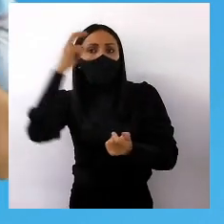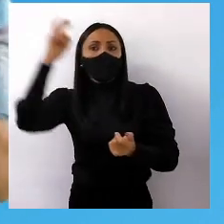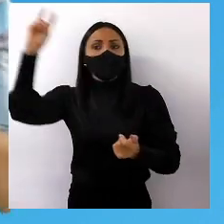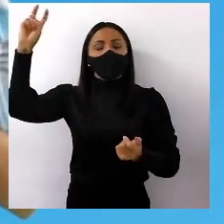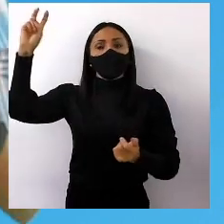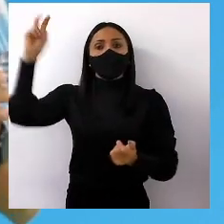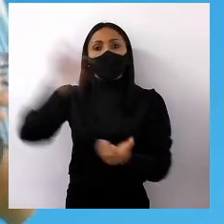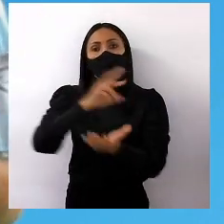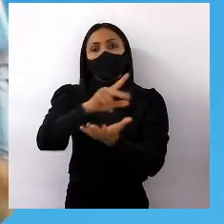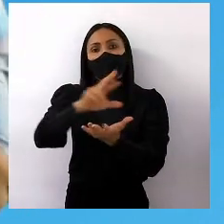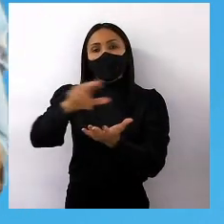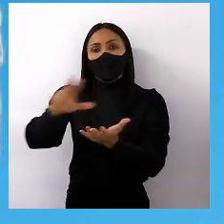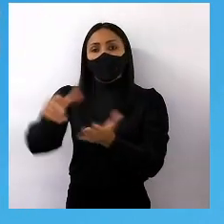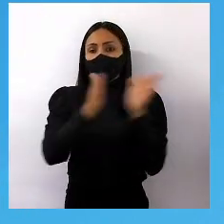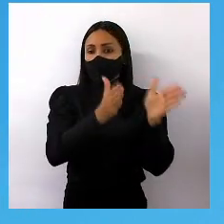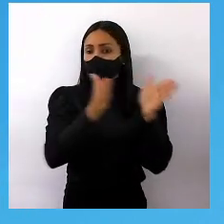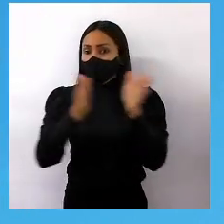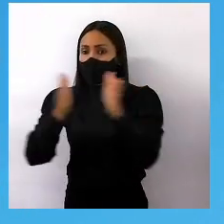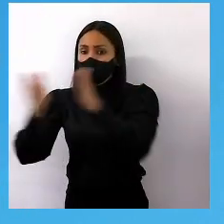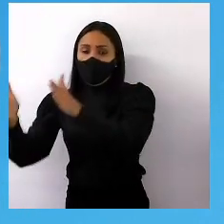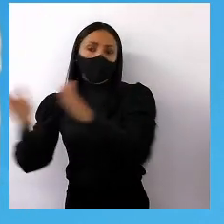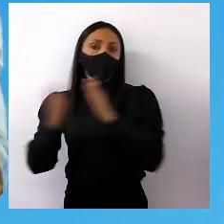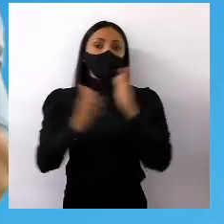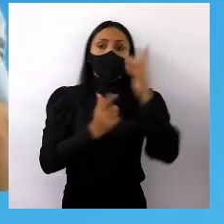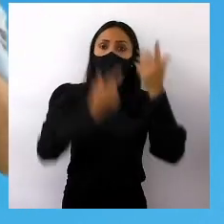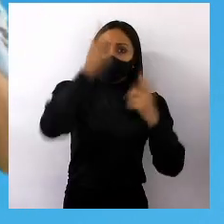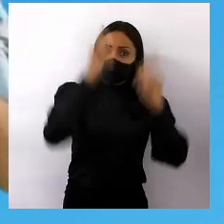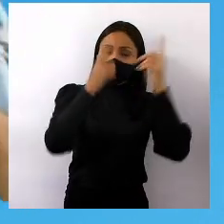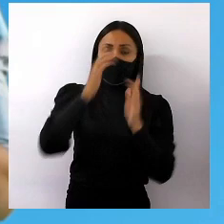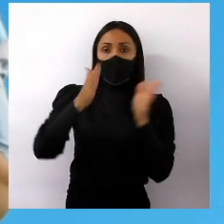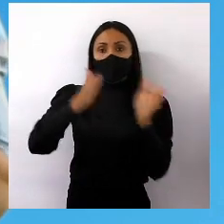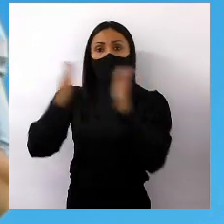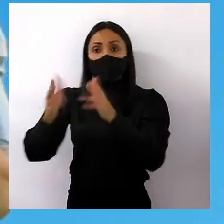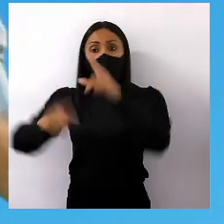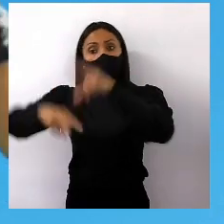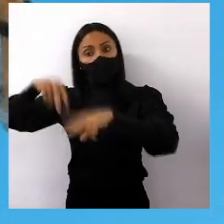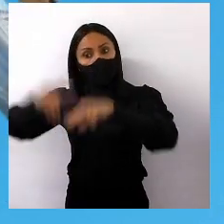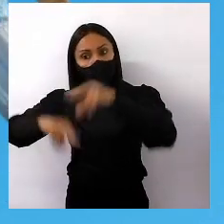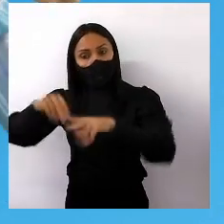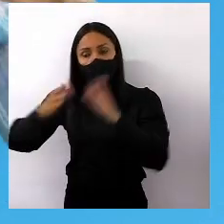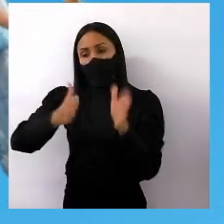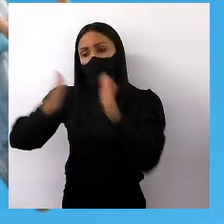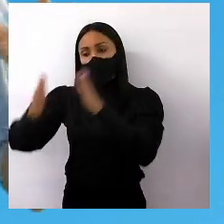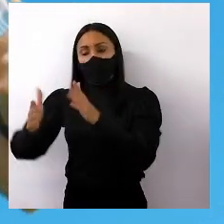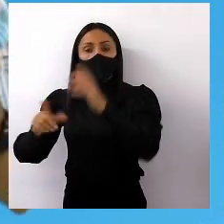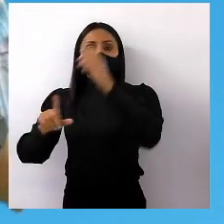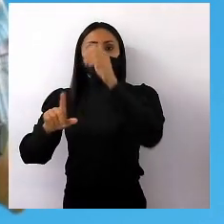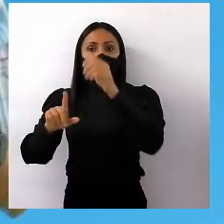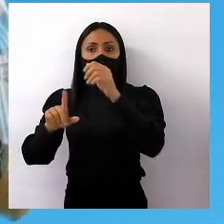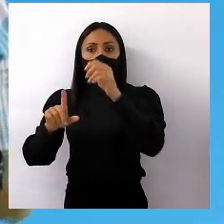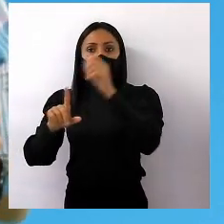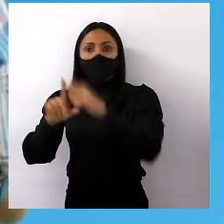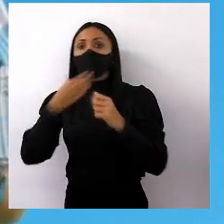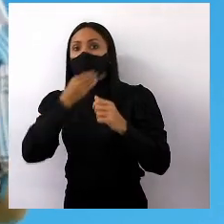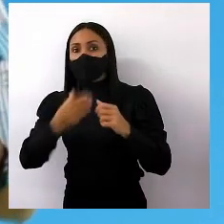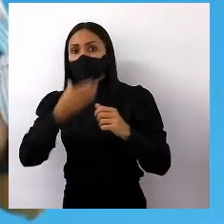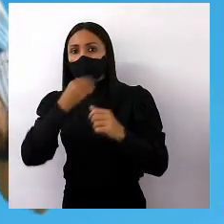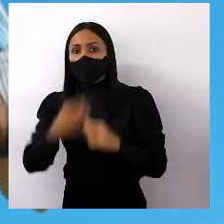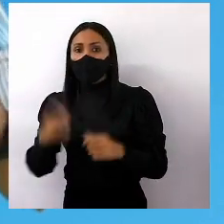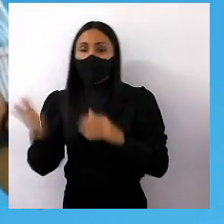em vários ciclos, né? O ciclo carnavalesco, o ciclo junino, o ciclo natalino, ou seja, durante o ano